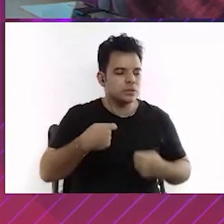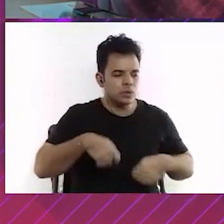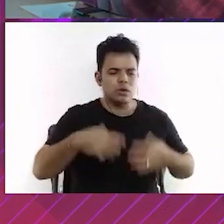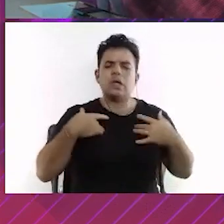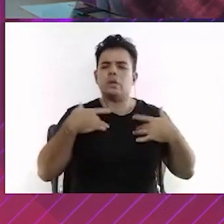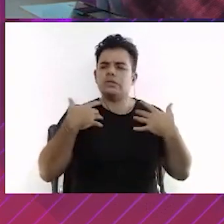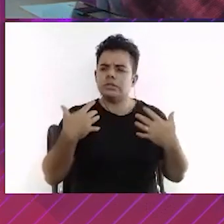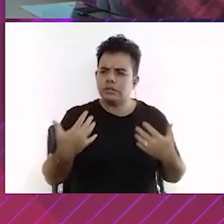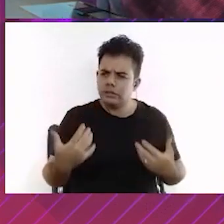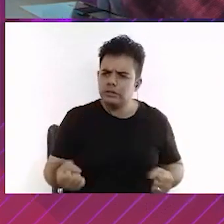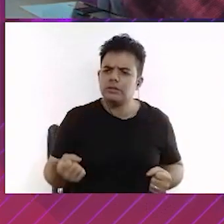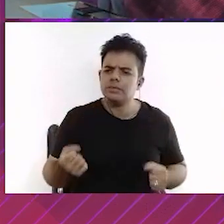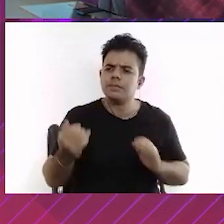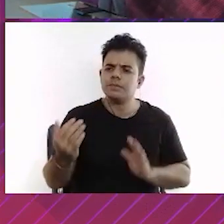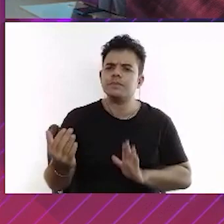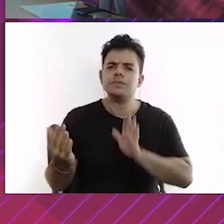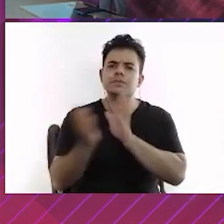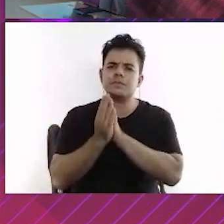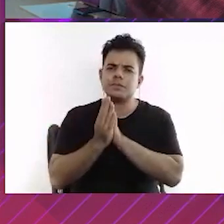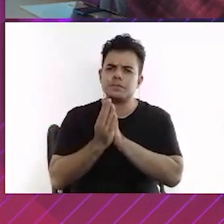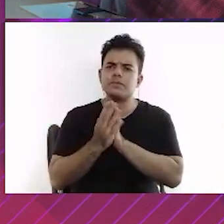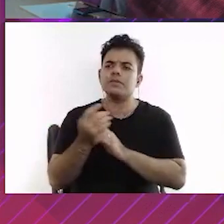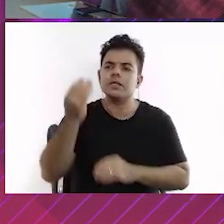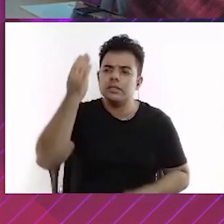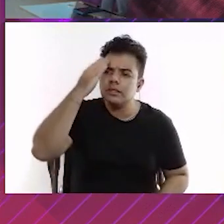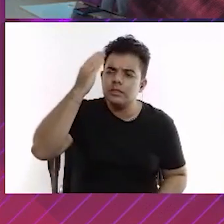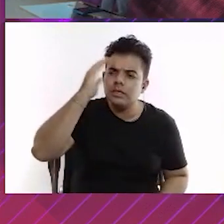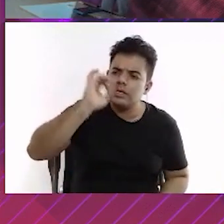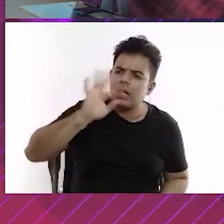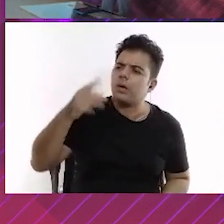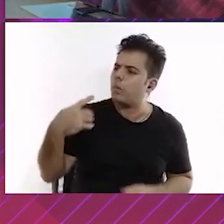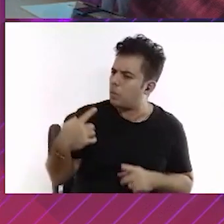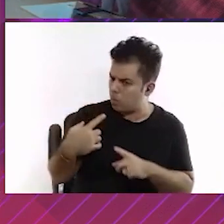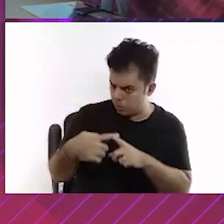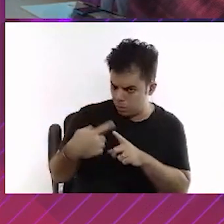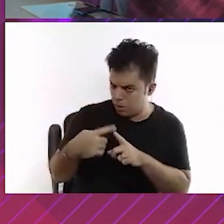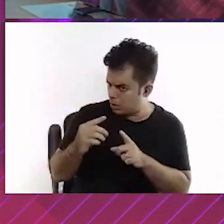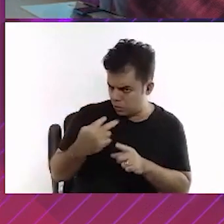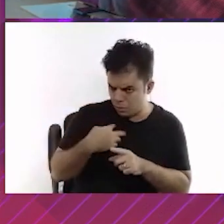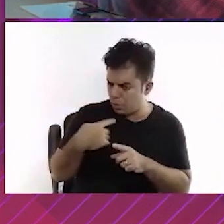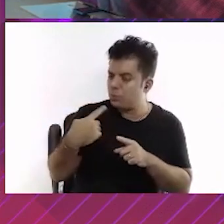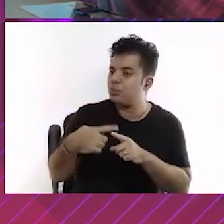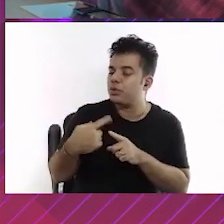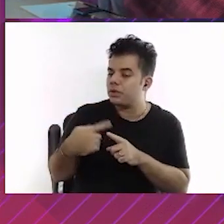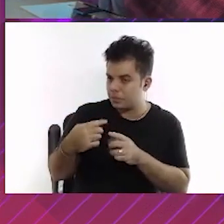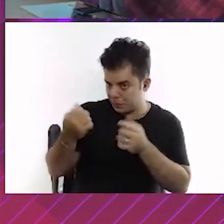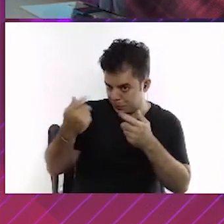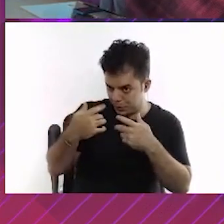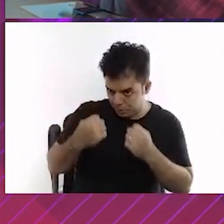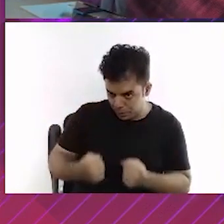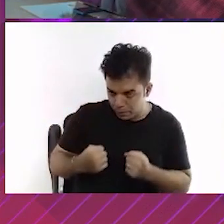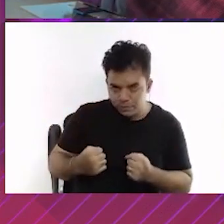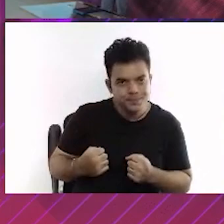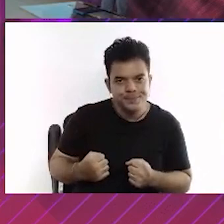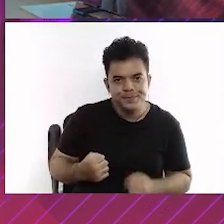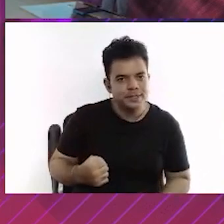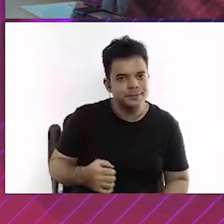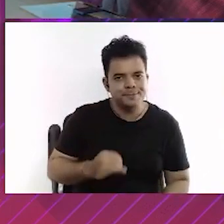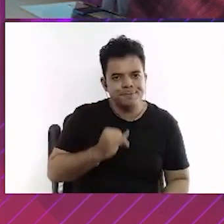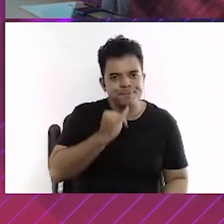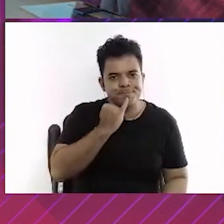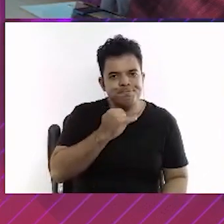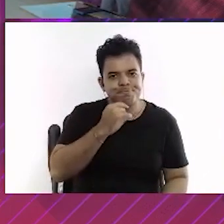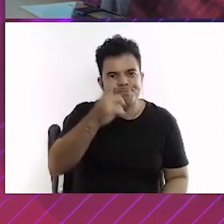íamos ter a oportunidade de entender mais a fundo aqueles dados anonimados. Só que, infelizmente, isso não aconteceu. E